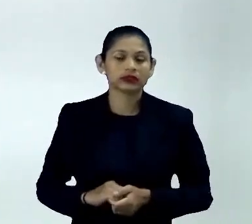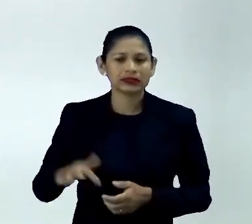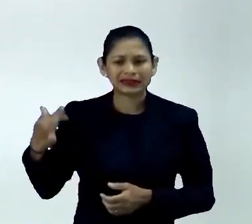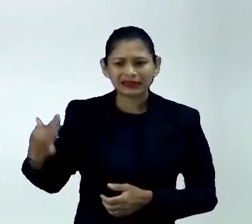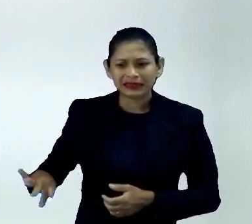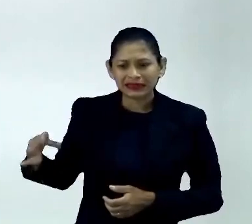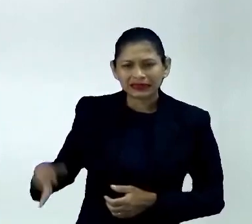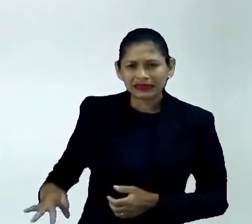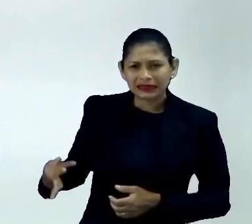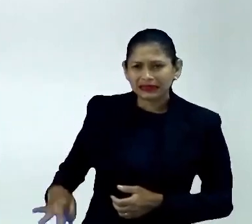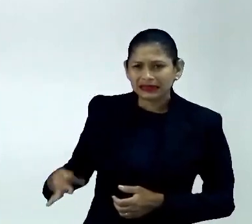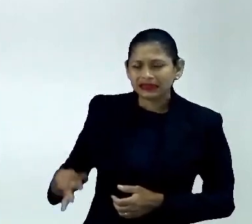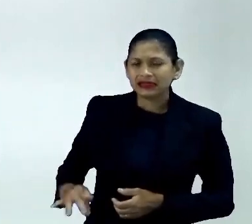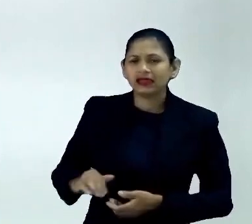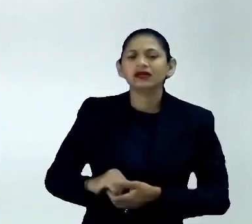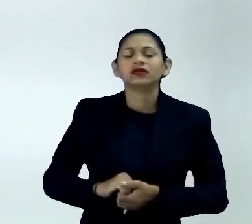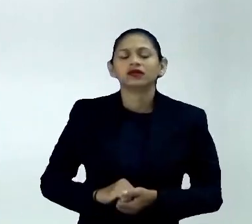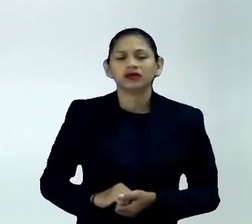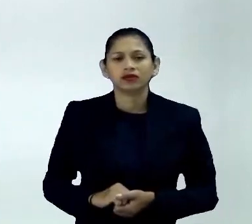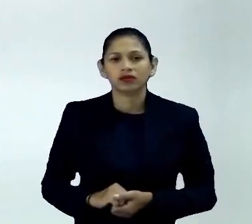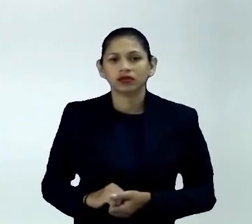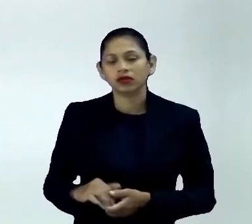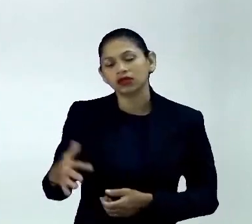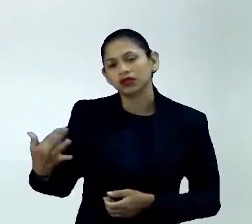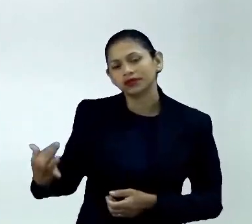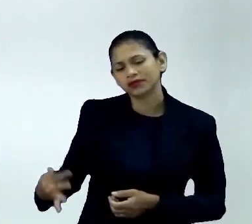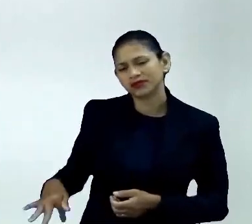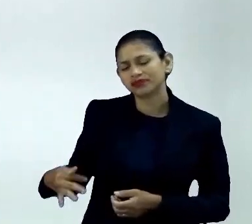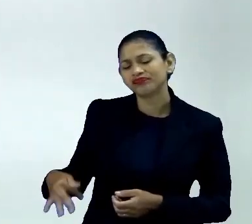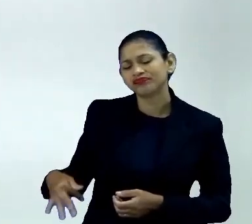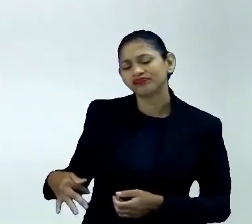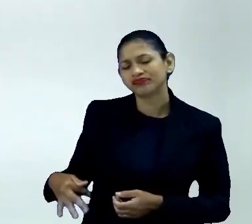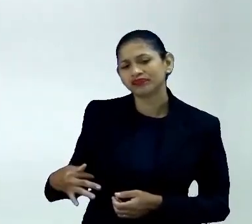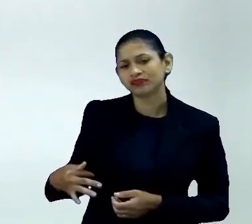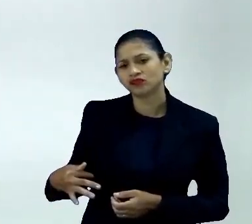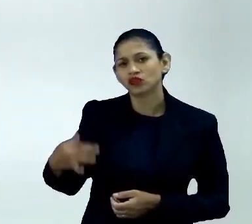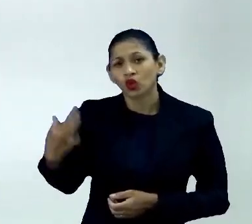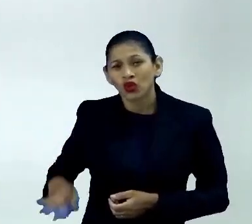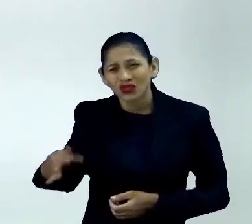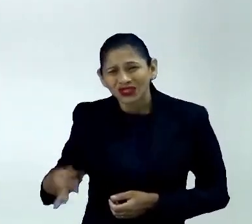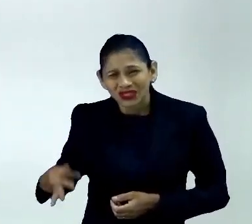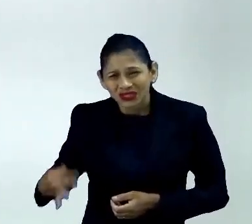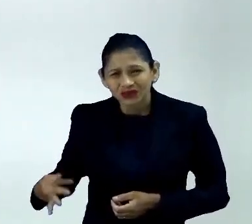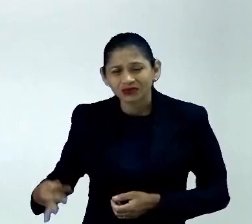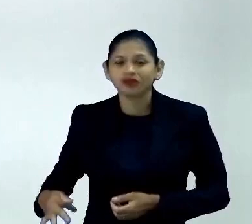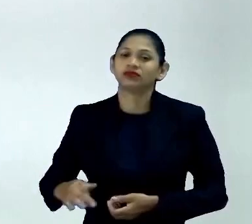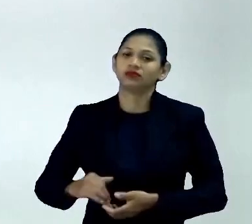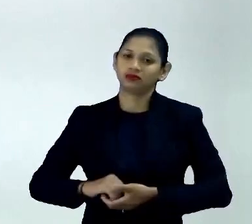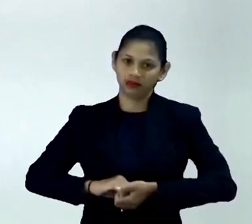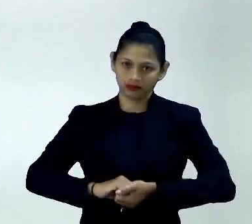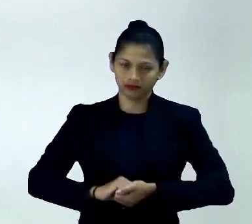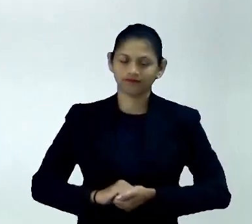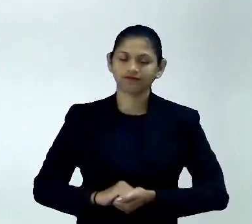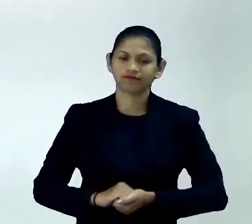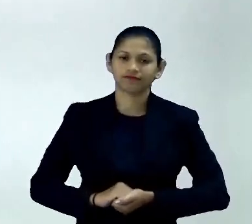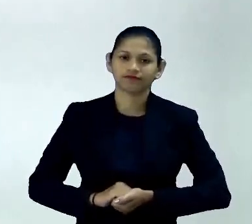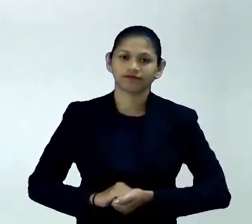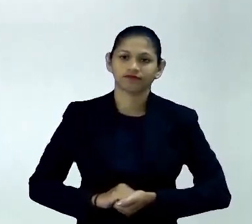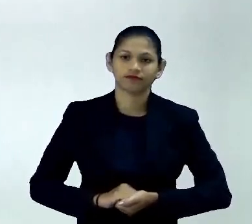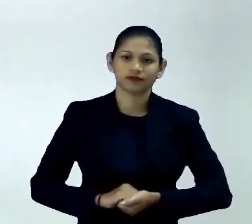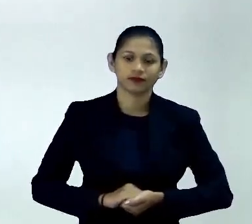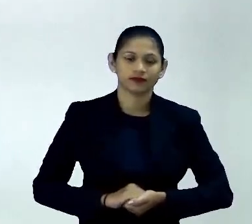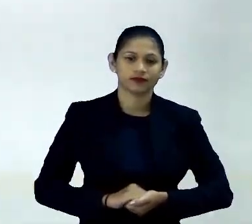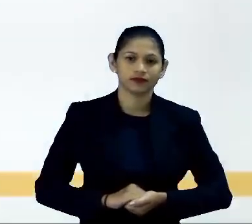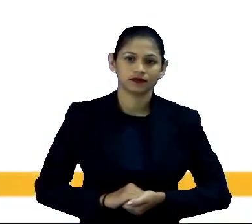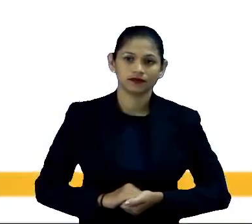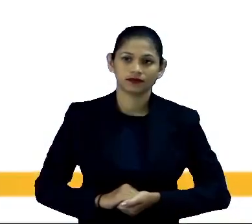com muita dor, quer dizer que está doendo muito. Então, por isso que muito é uma palavra que expressa a ideia de intensidade. Tudo